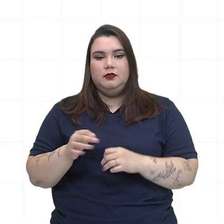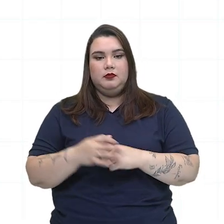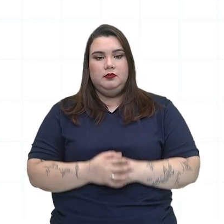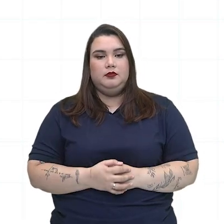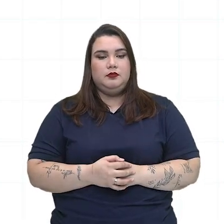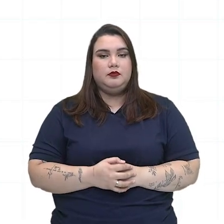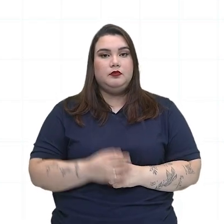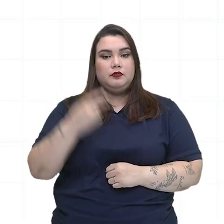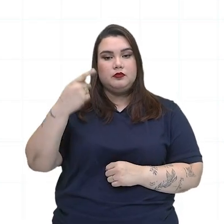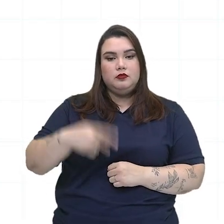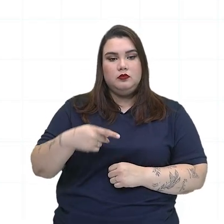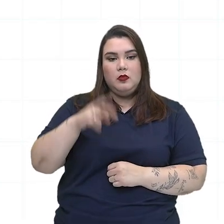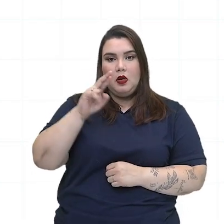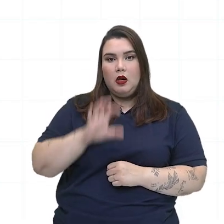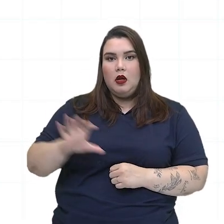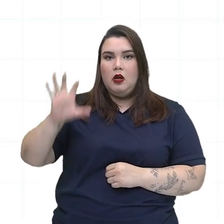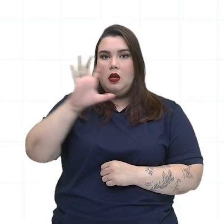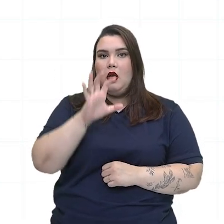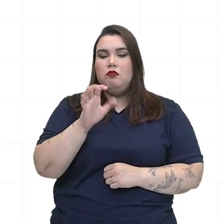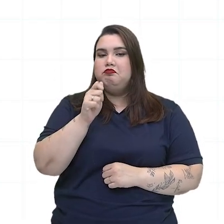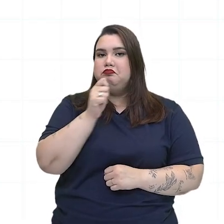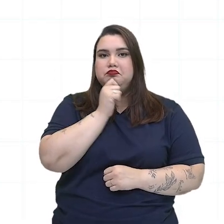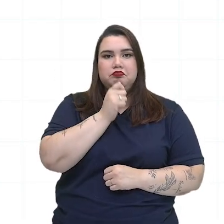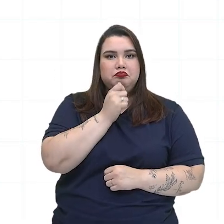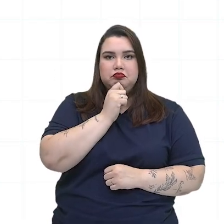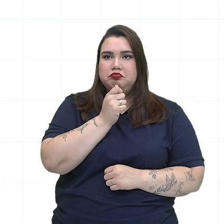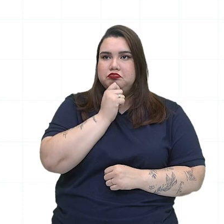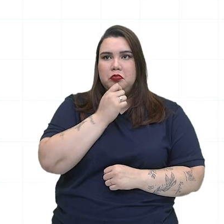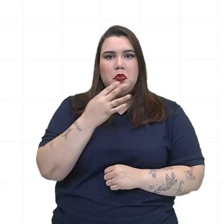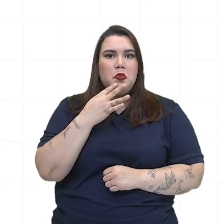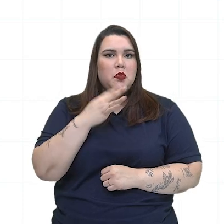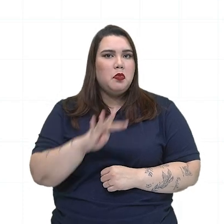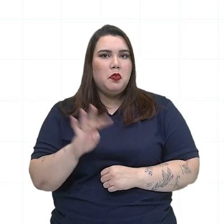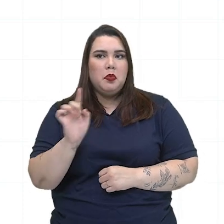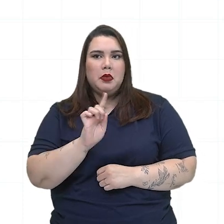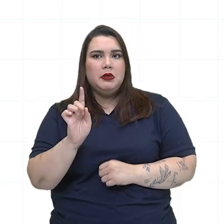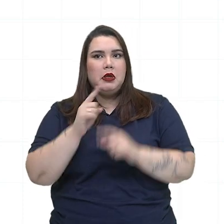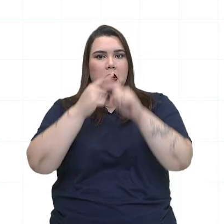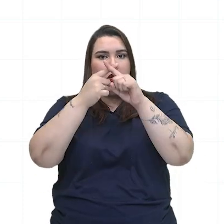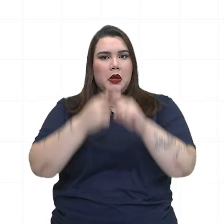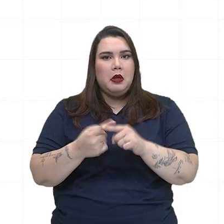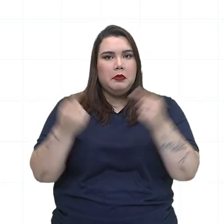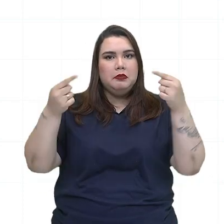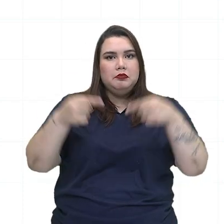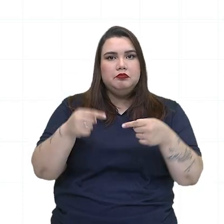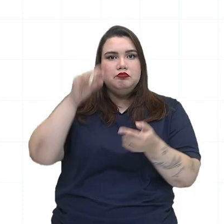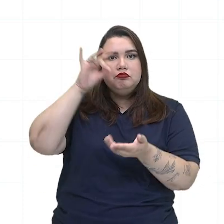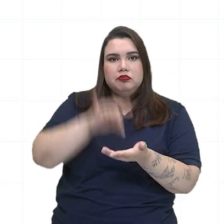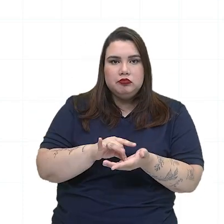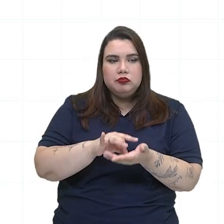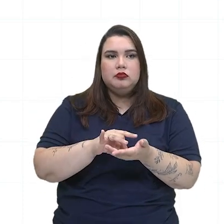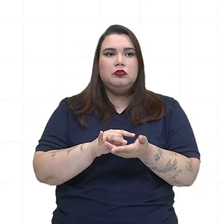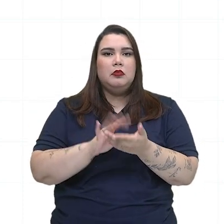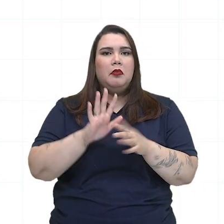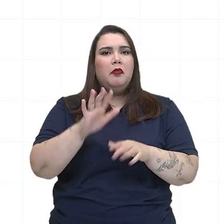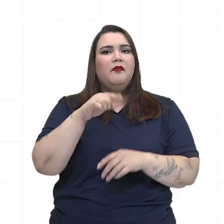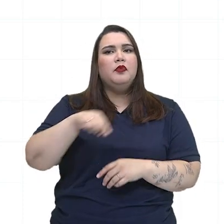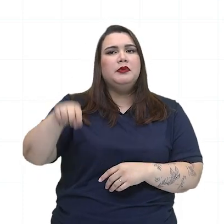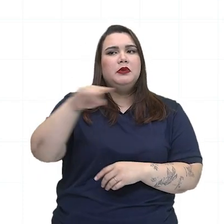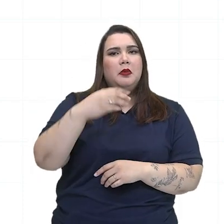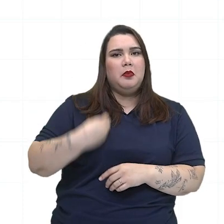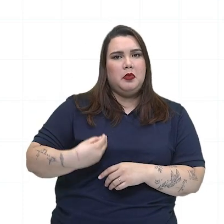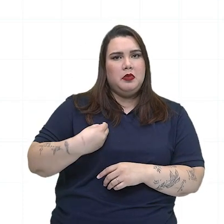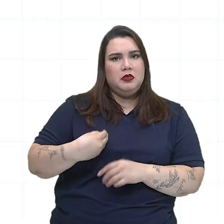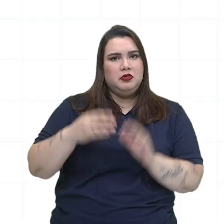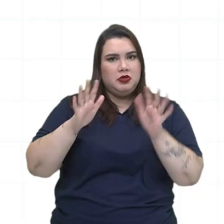não ouvi falar, né, de um campeonato oficial. E aí onde vocês moram, já ouviram falar?